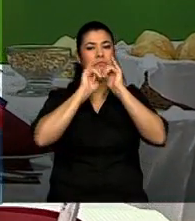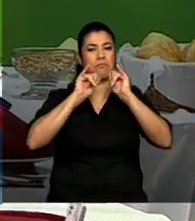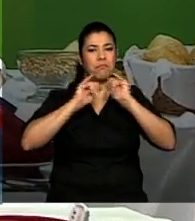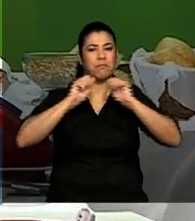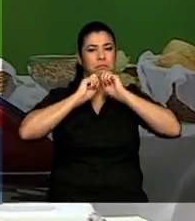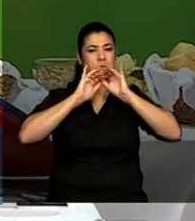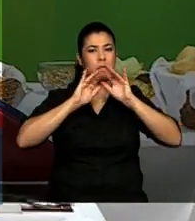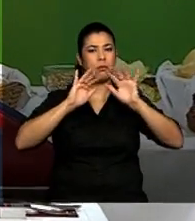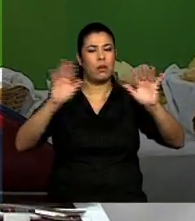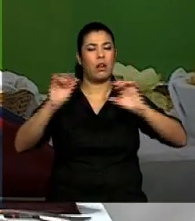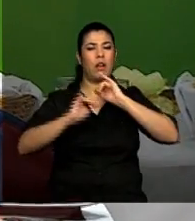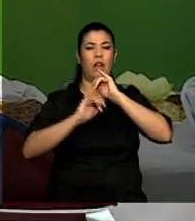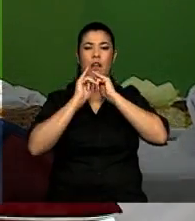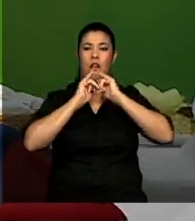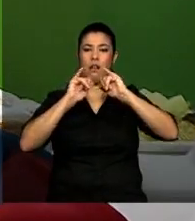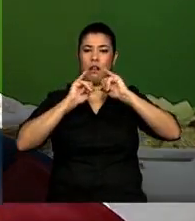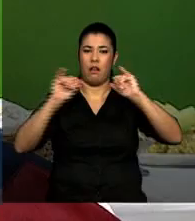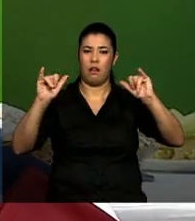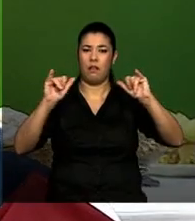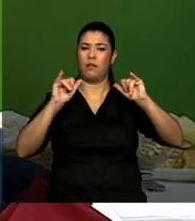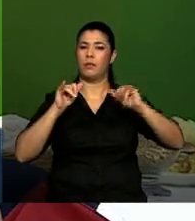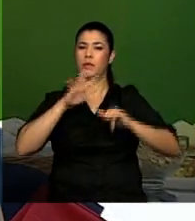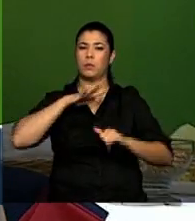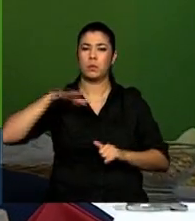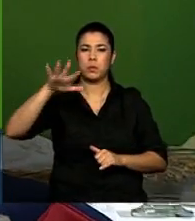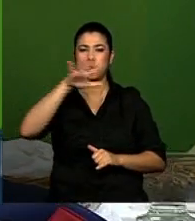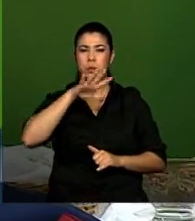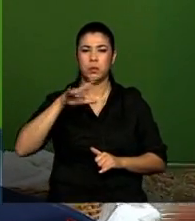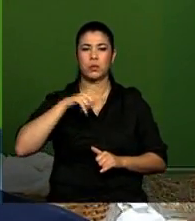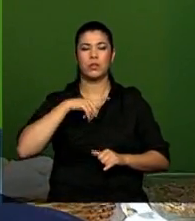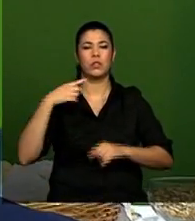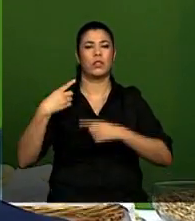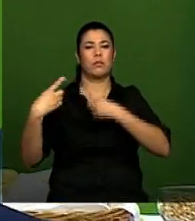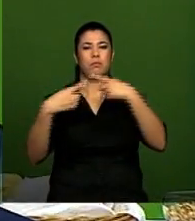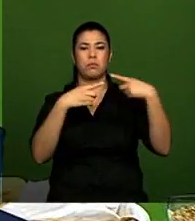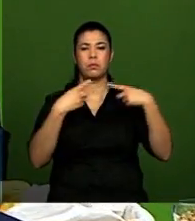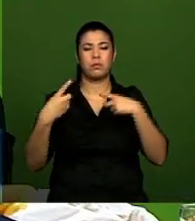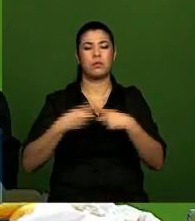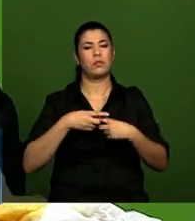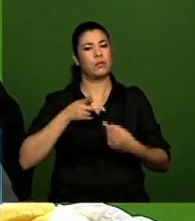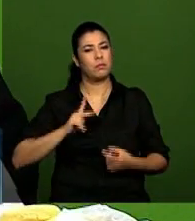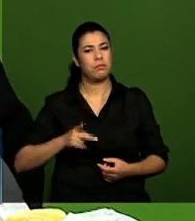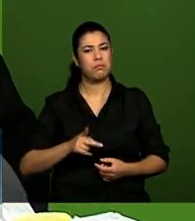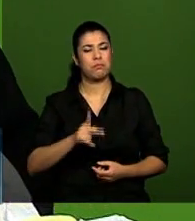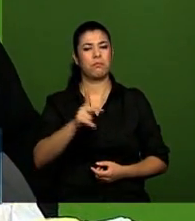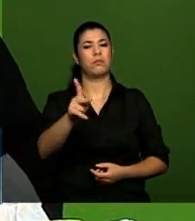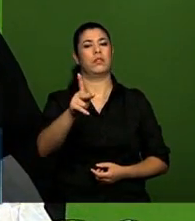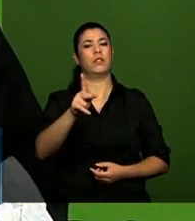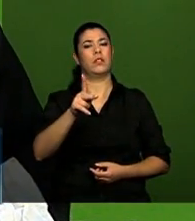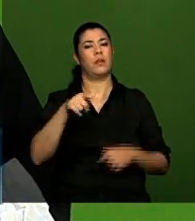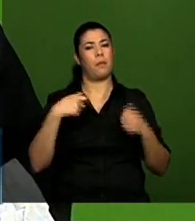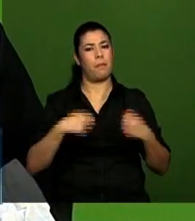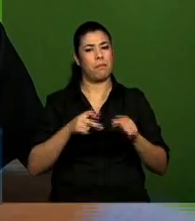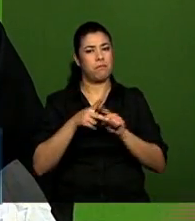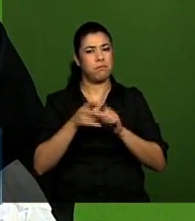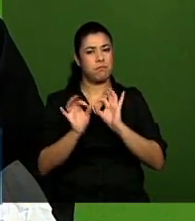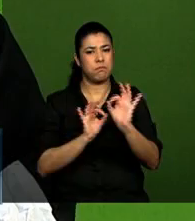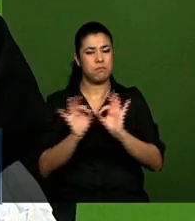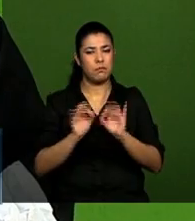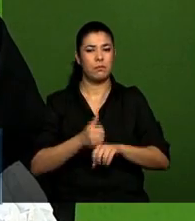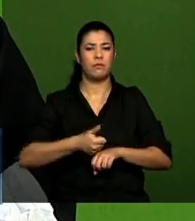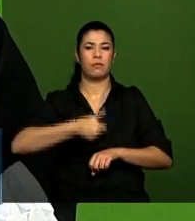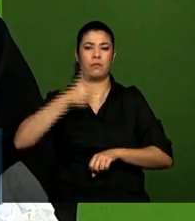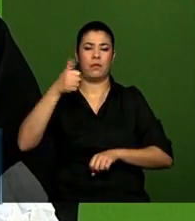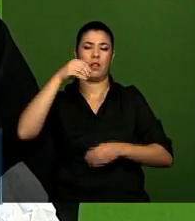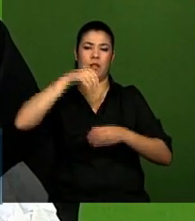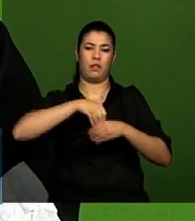informação qualificada uma informação democrática e esse é um processo permanente de aperfeiçoamento da sociedade brasileira